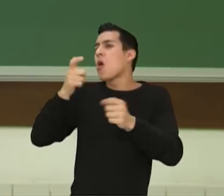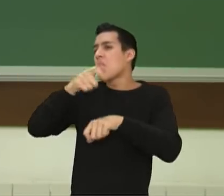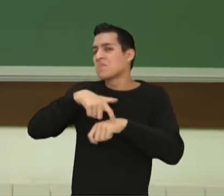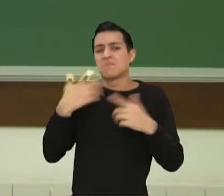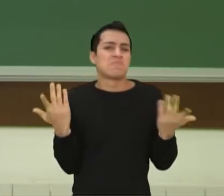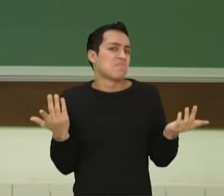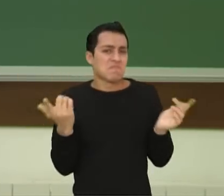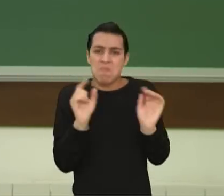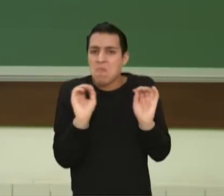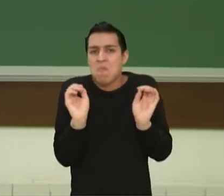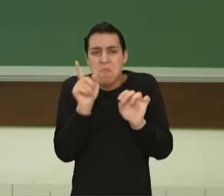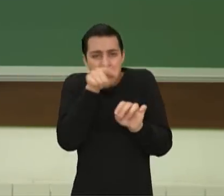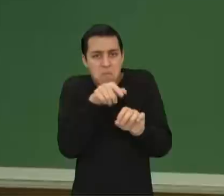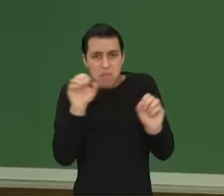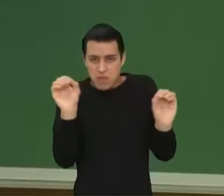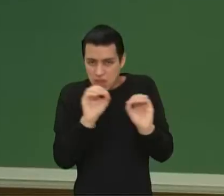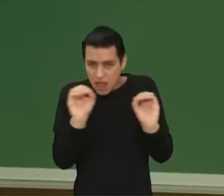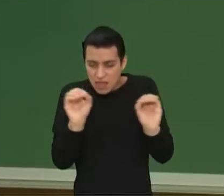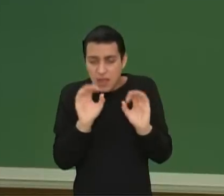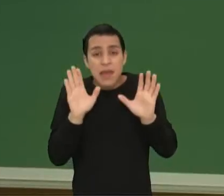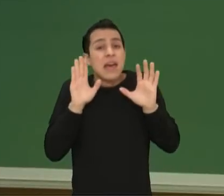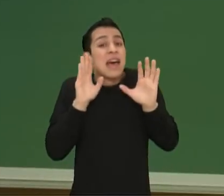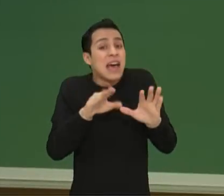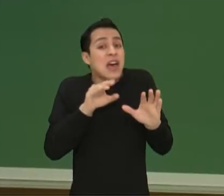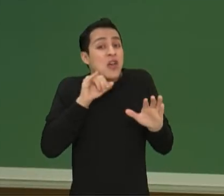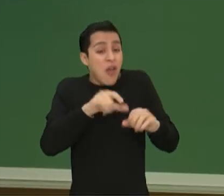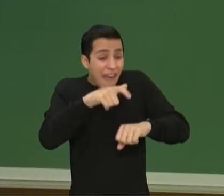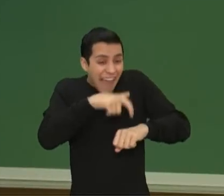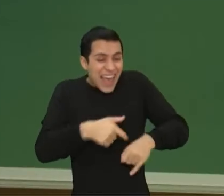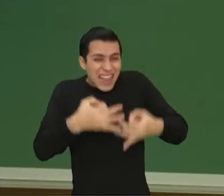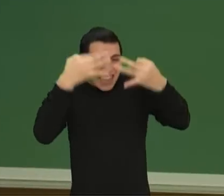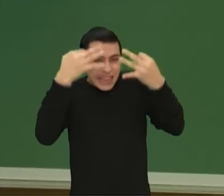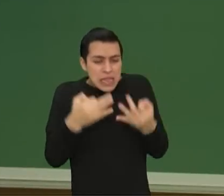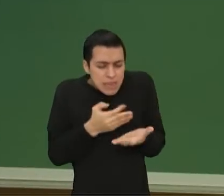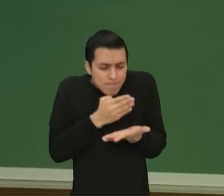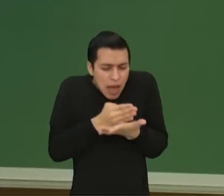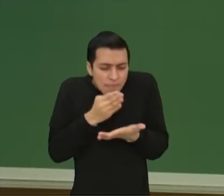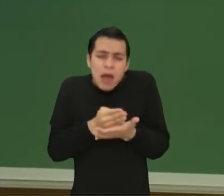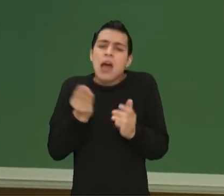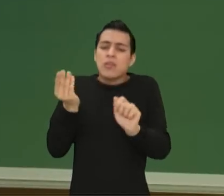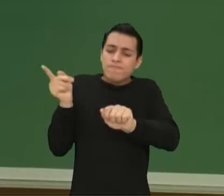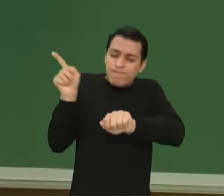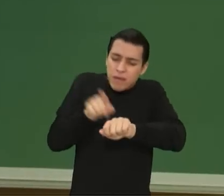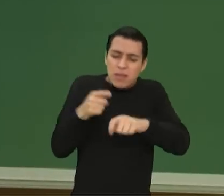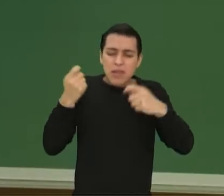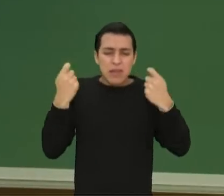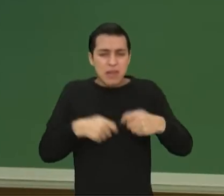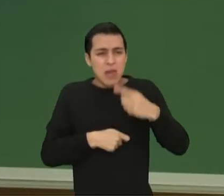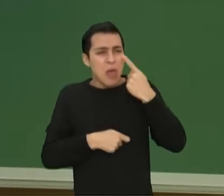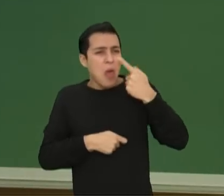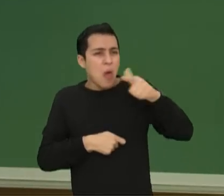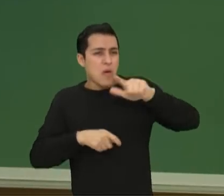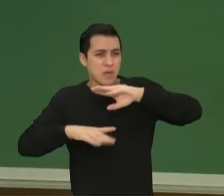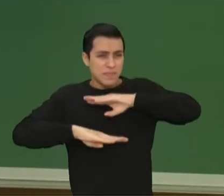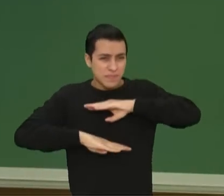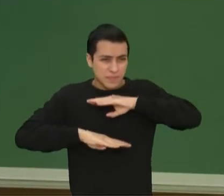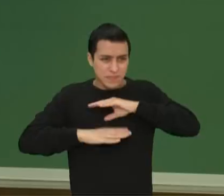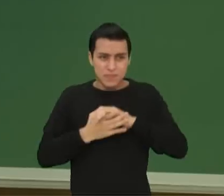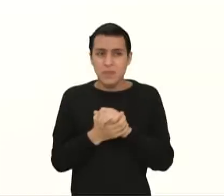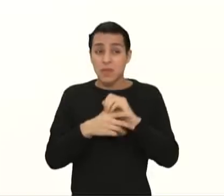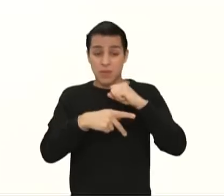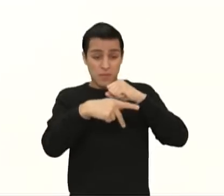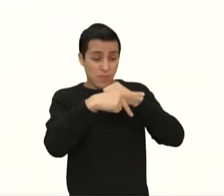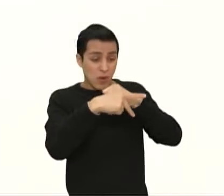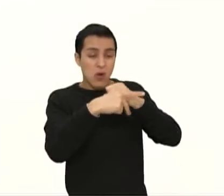não temos crase. Somente em horas específicas. Outra situação, em